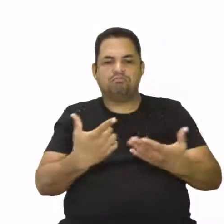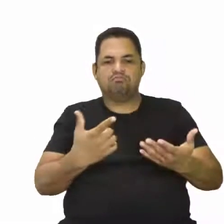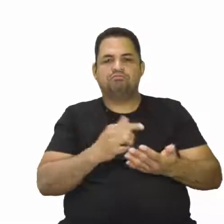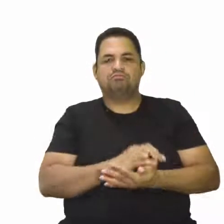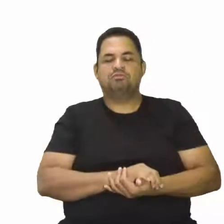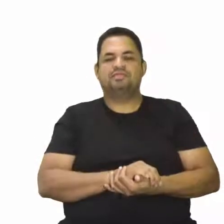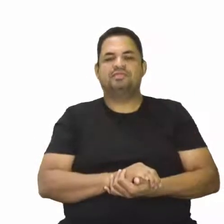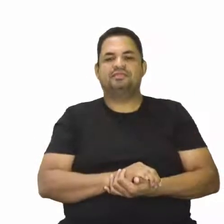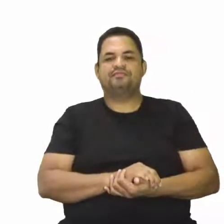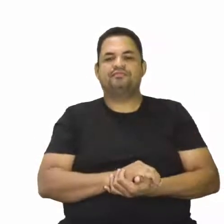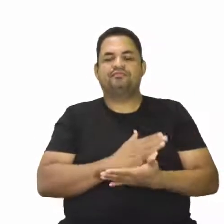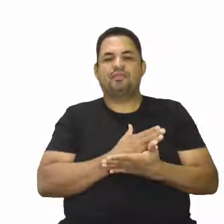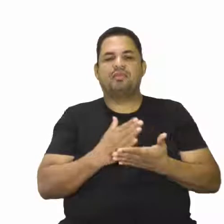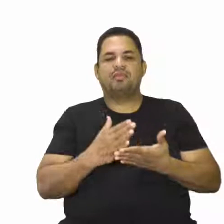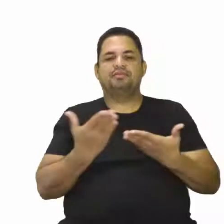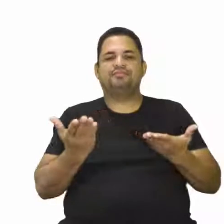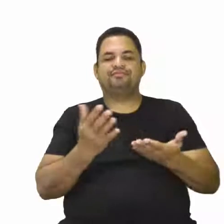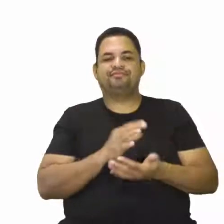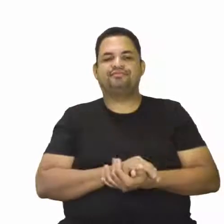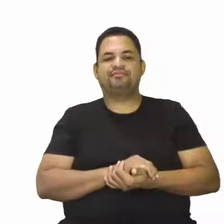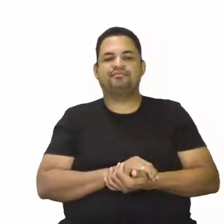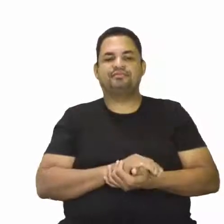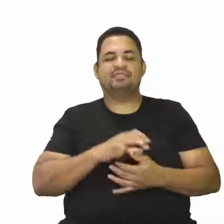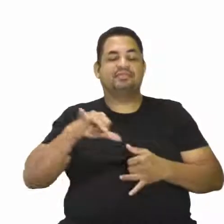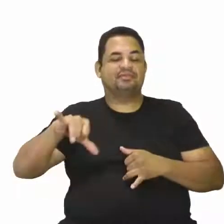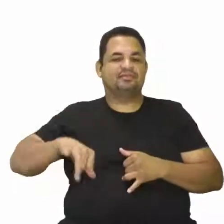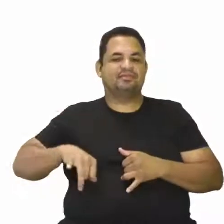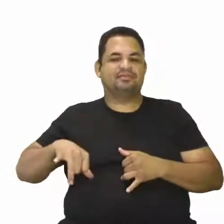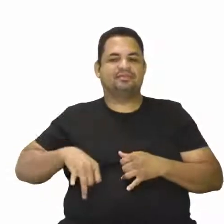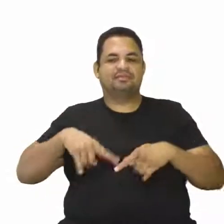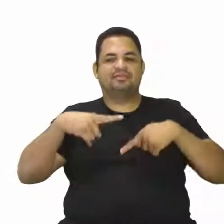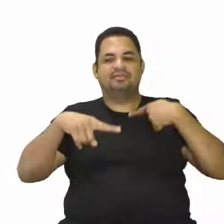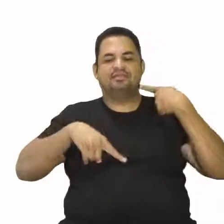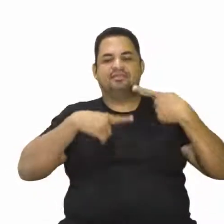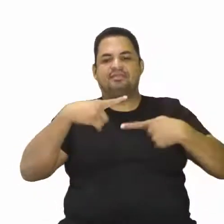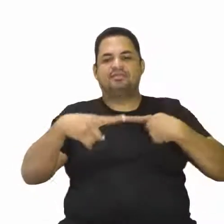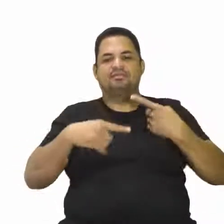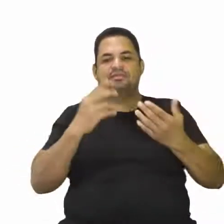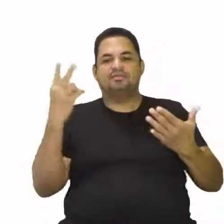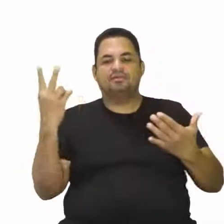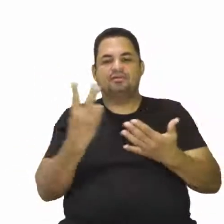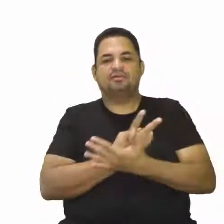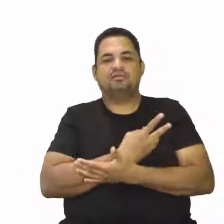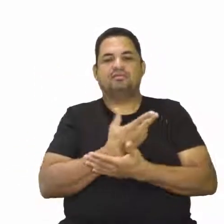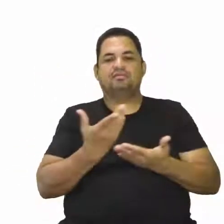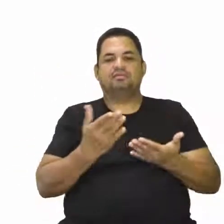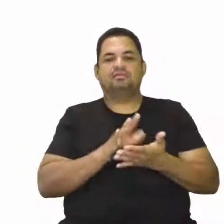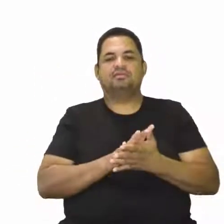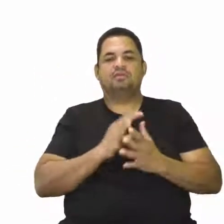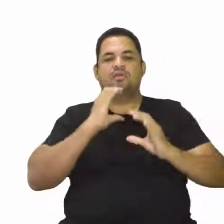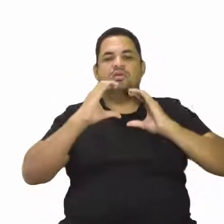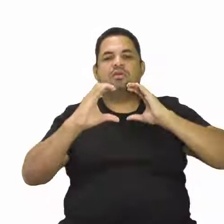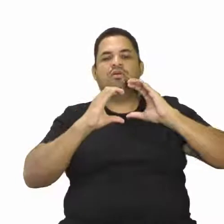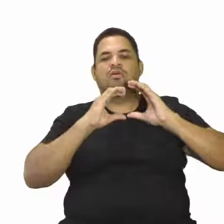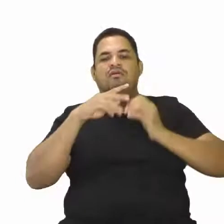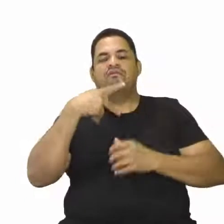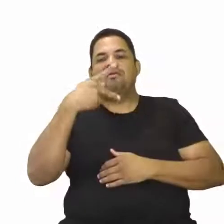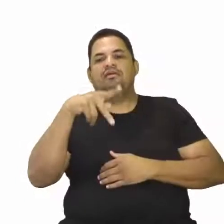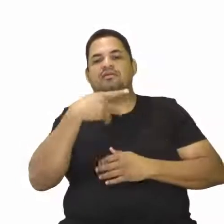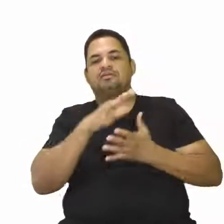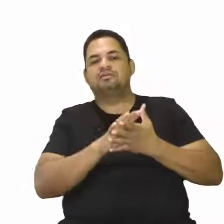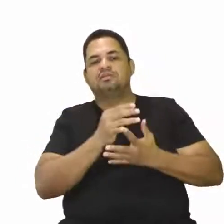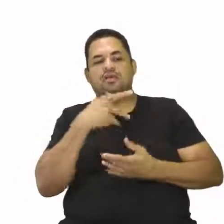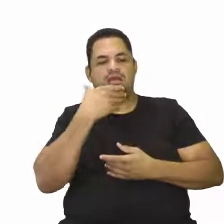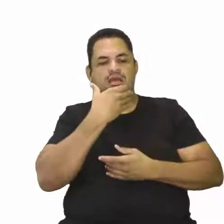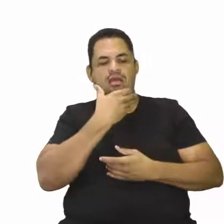mal começou a vida, já começou a sofrer. Depois desse incidente, ela comunica à sua mãe que